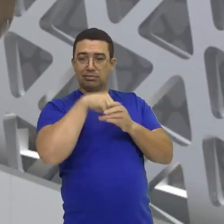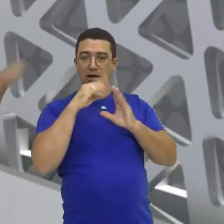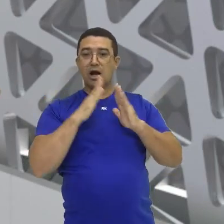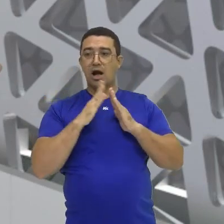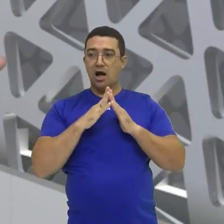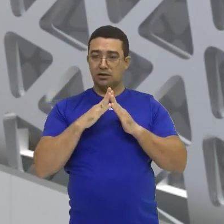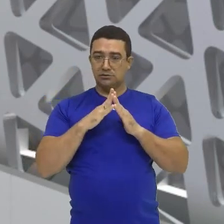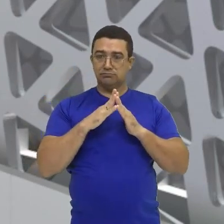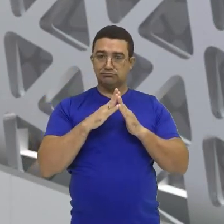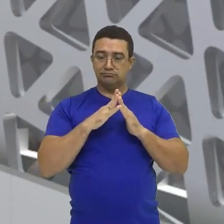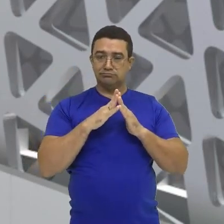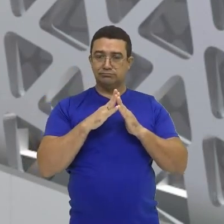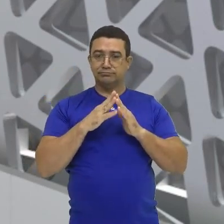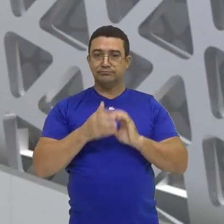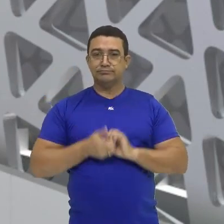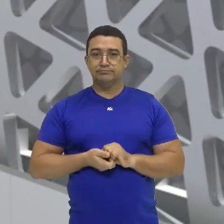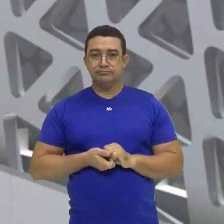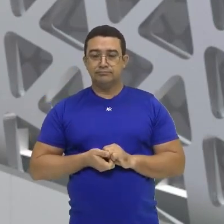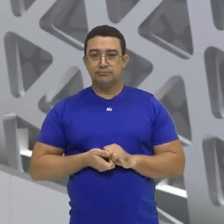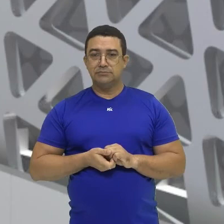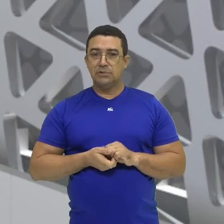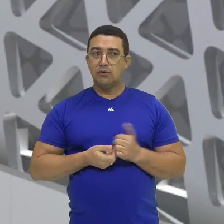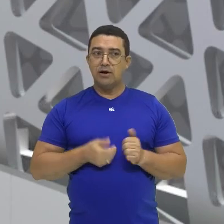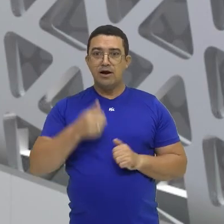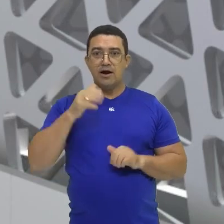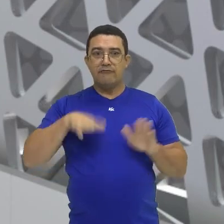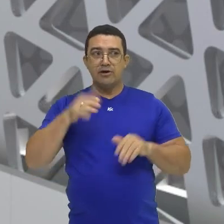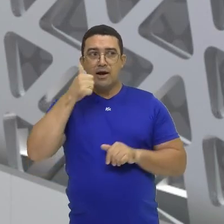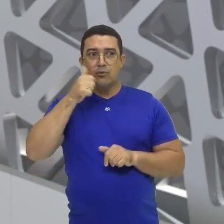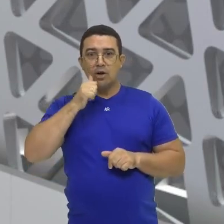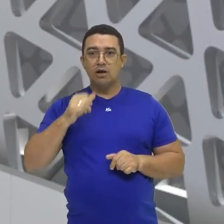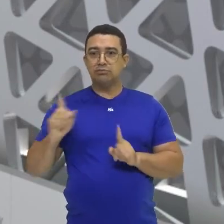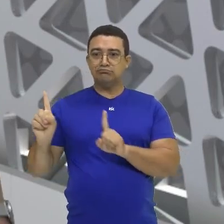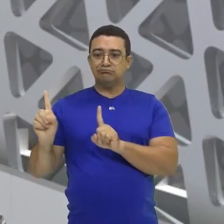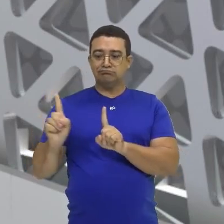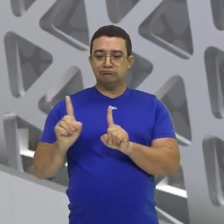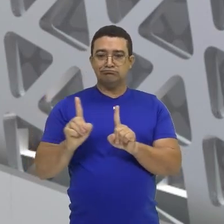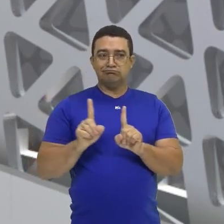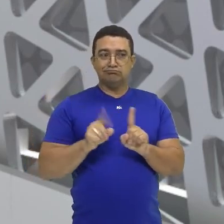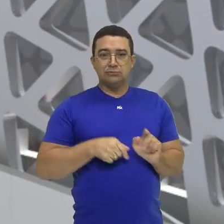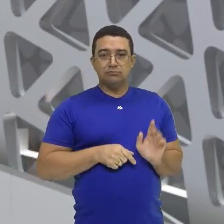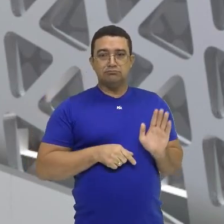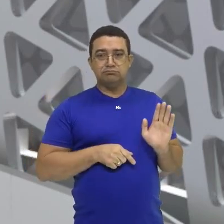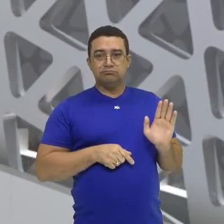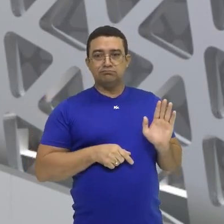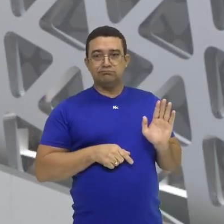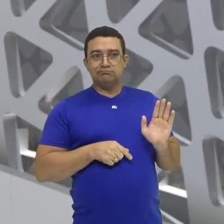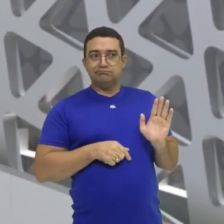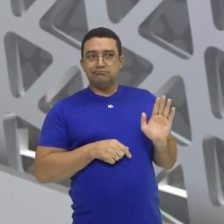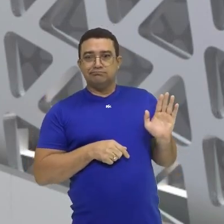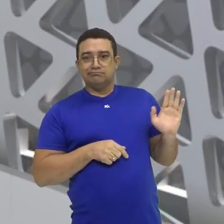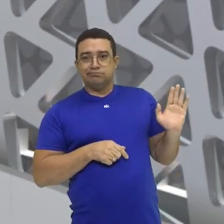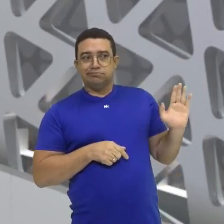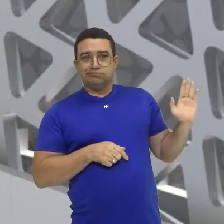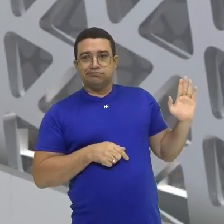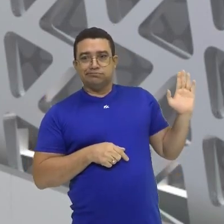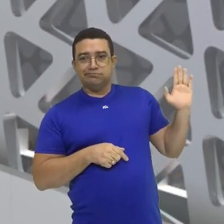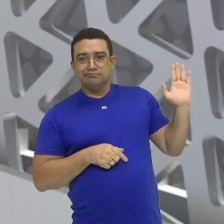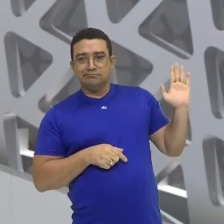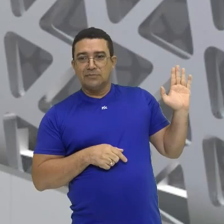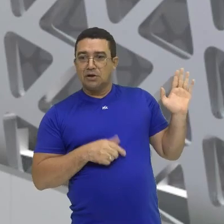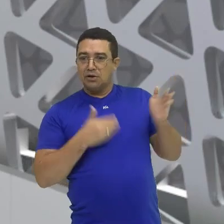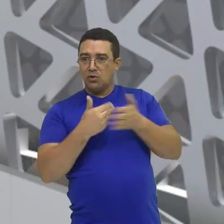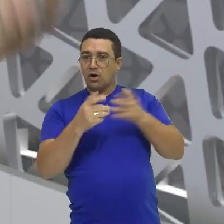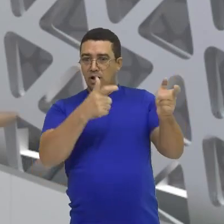doméstica, uma violência contra a mulher. Discretamente, ela pode sinalizar para trás, para o lado, né? Em qualquer